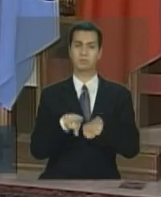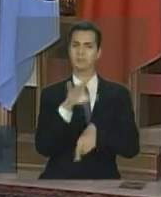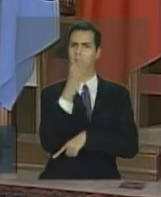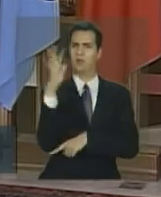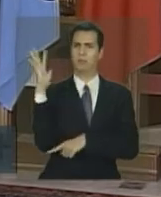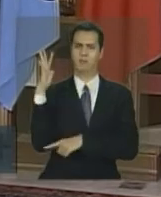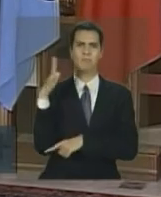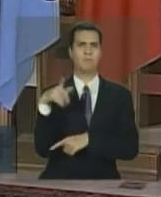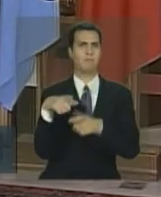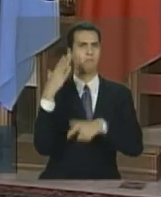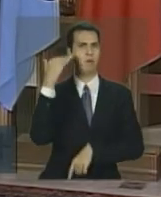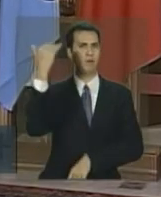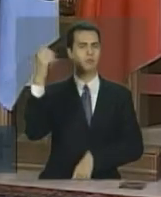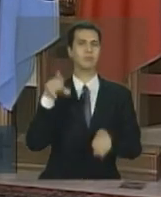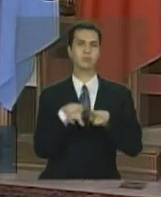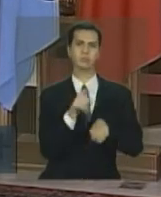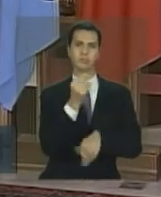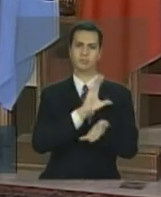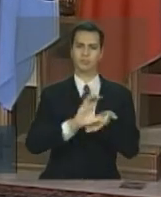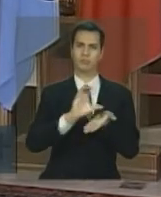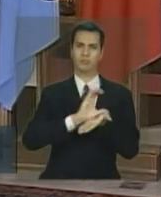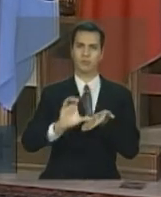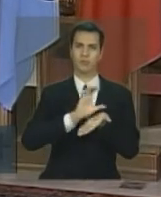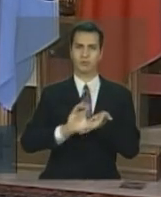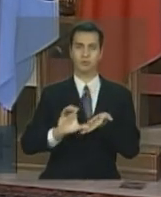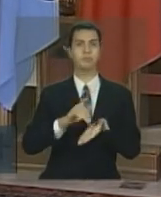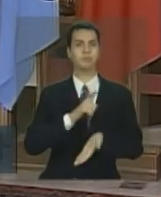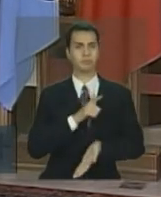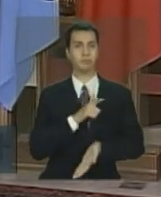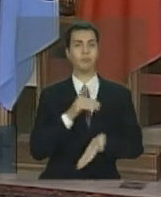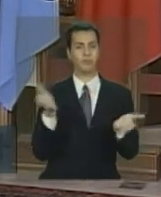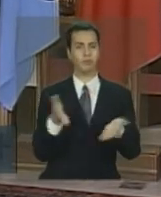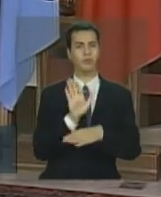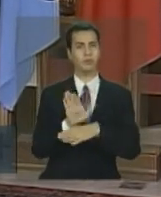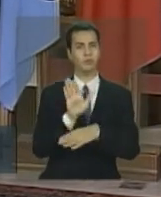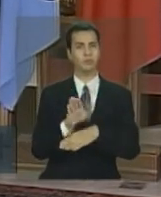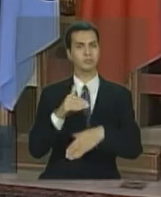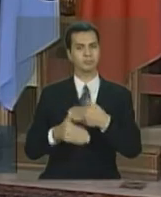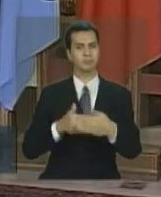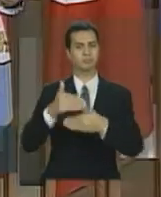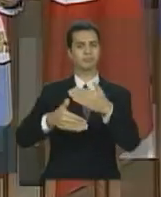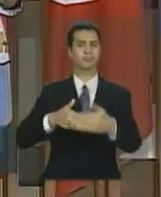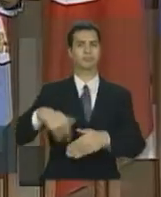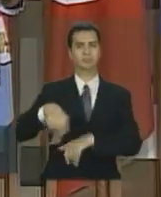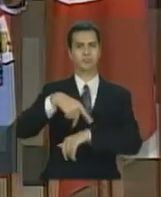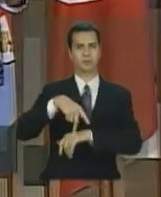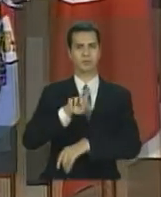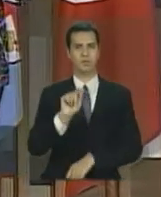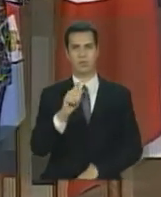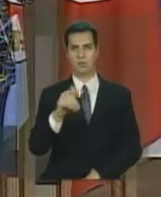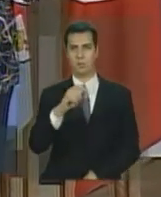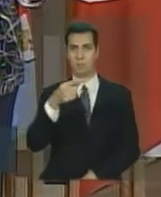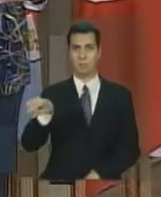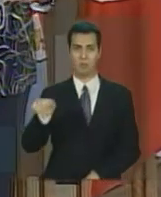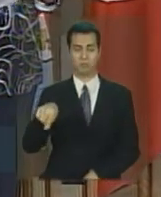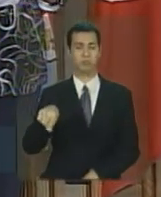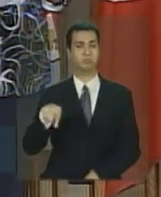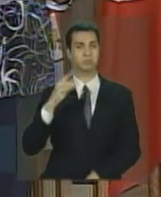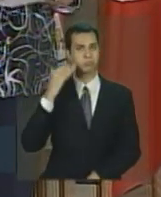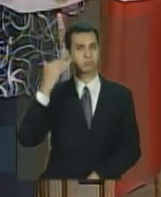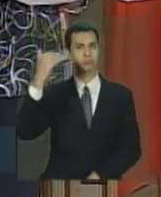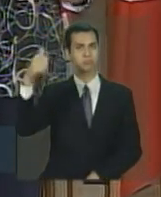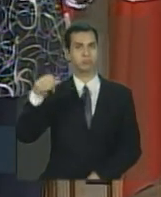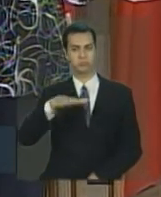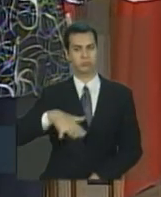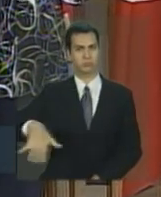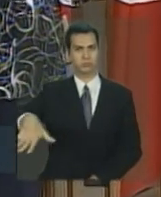naturais e investimentos privados estrangeiros, tem ajudado a fazer do Gabão um dos países mais prósperos